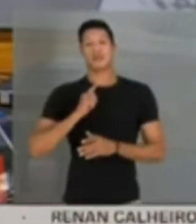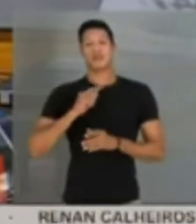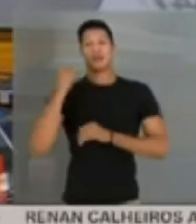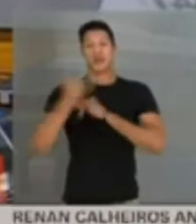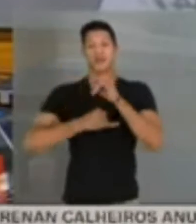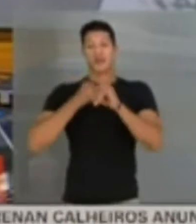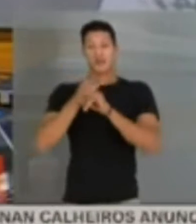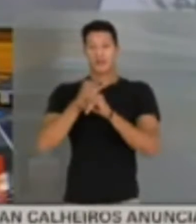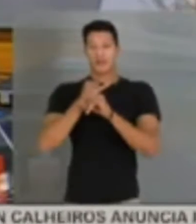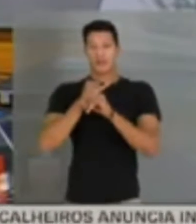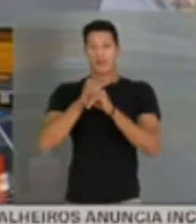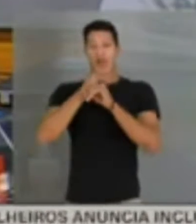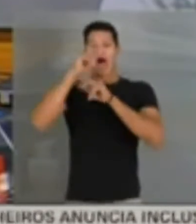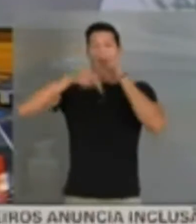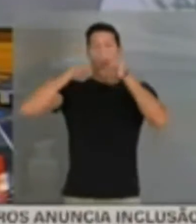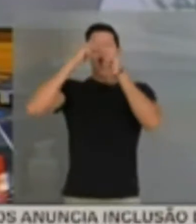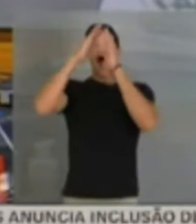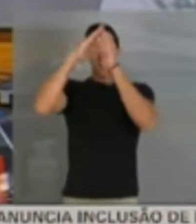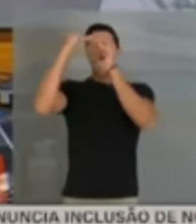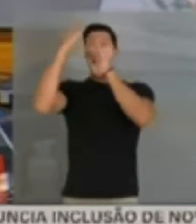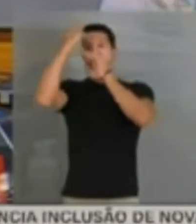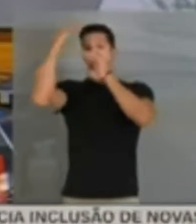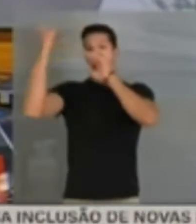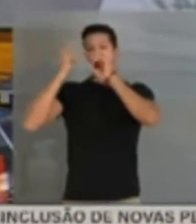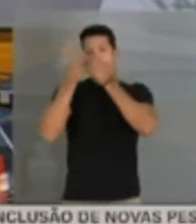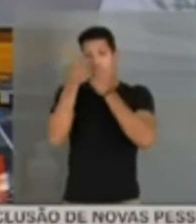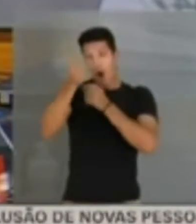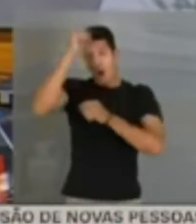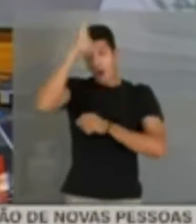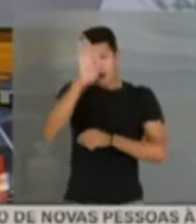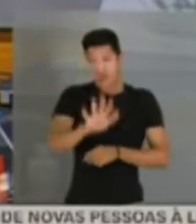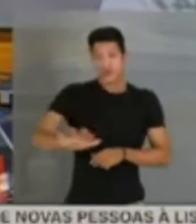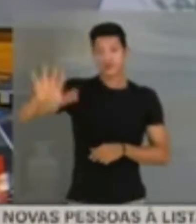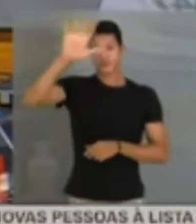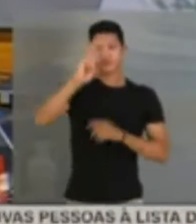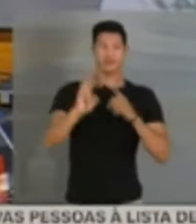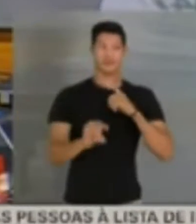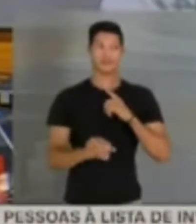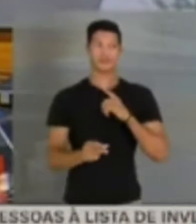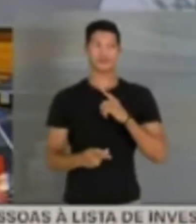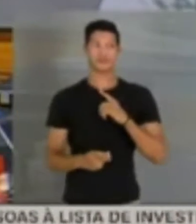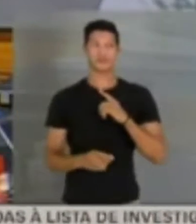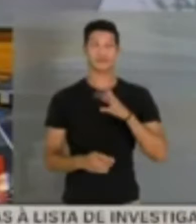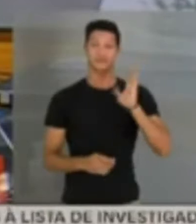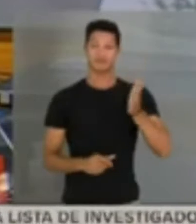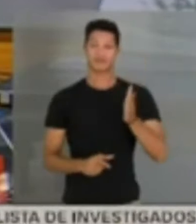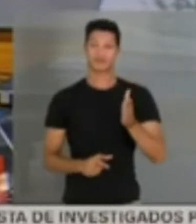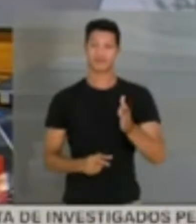e a internet popularizada quase que no Brasil inteiro,